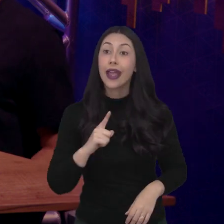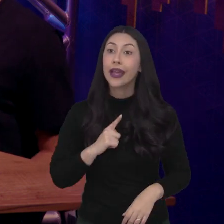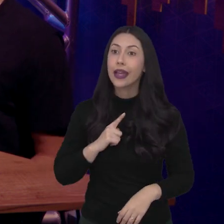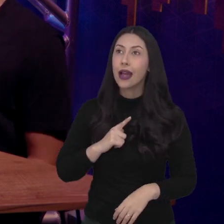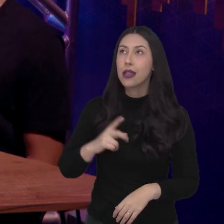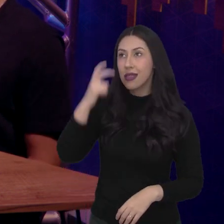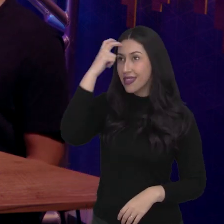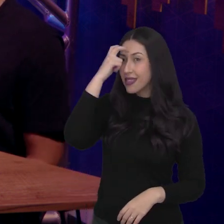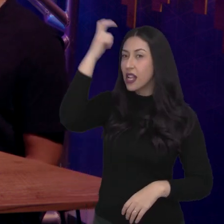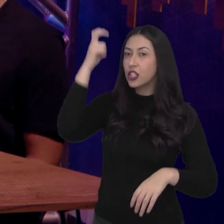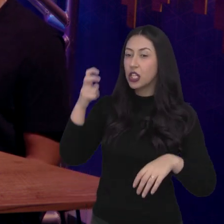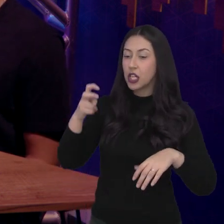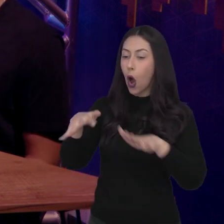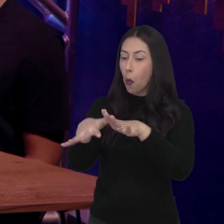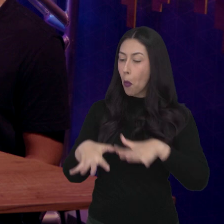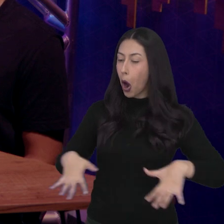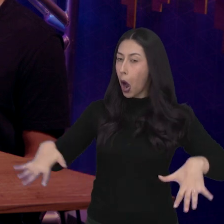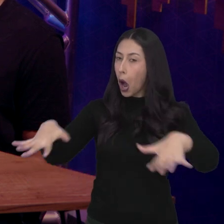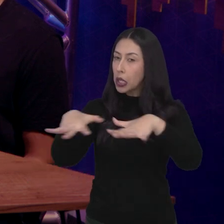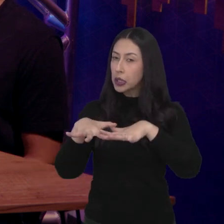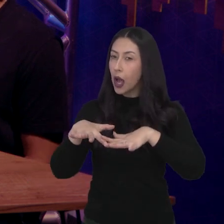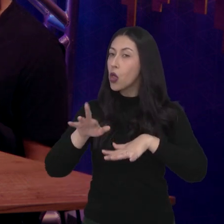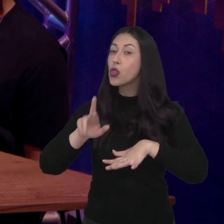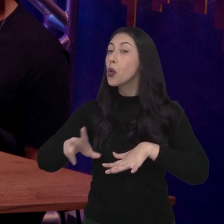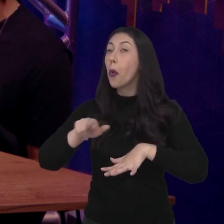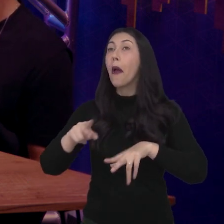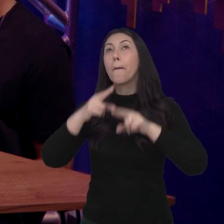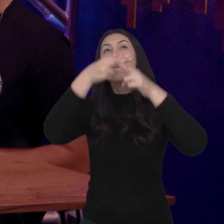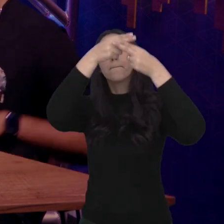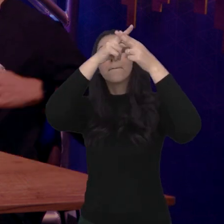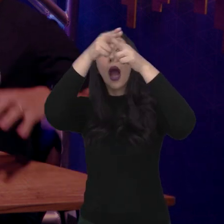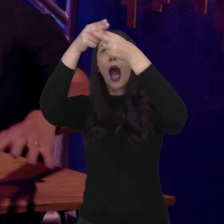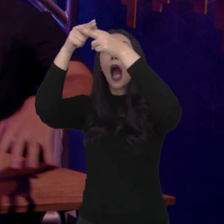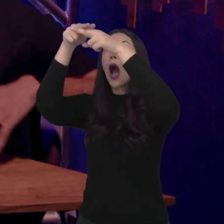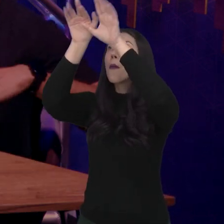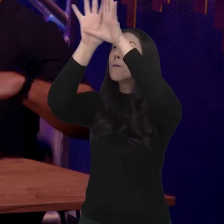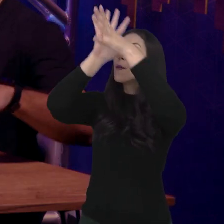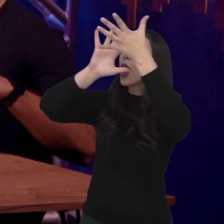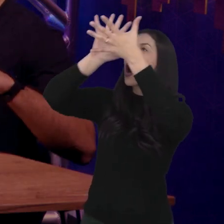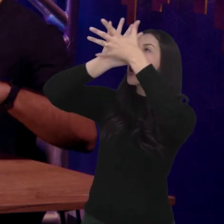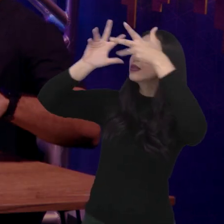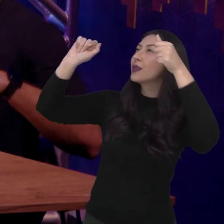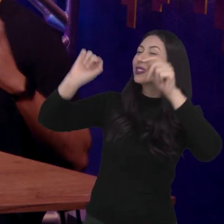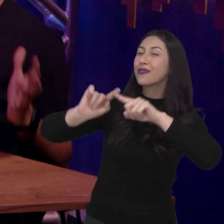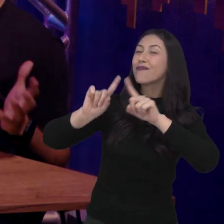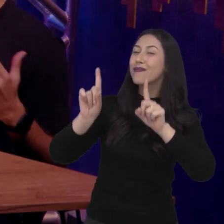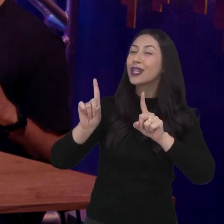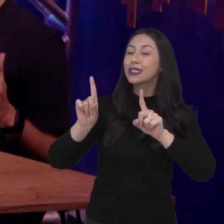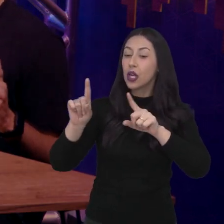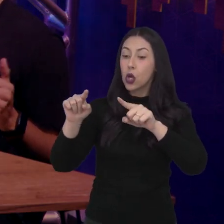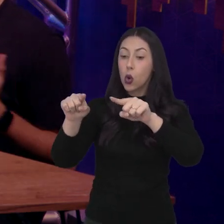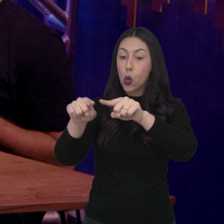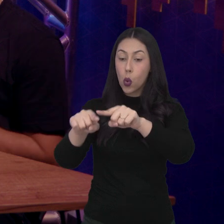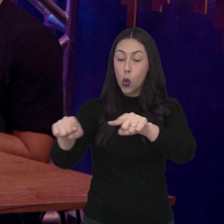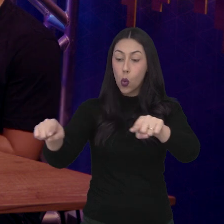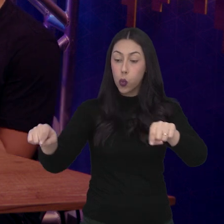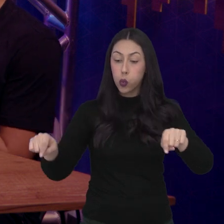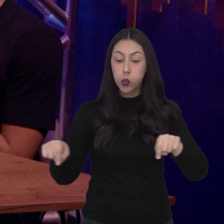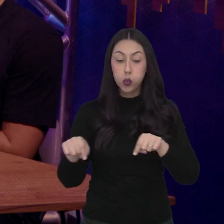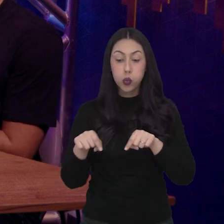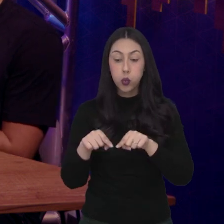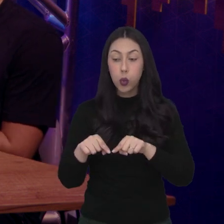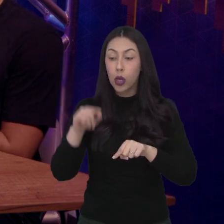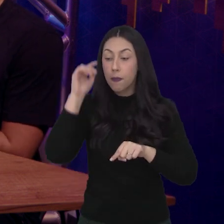aquela inteligência espacial, né, que não é de coisa do espaço, é de coisas de imaginar um lugar e tudo mais, né, tipo,